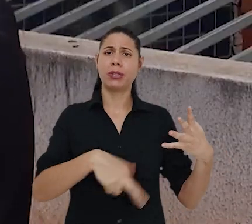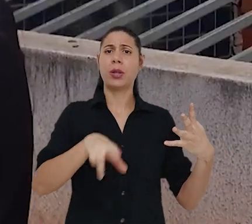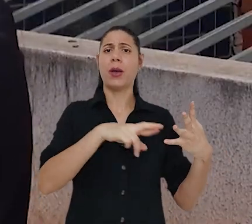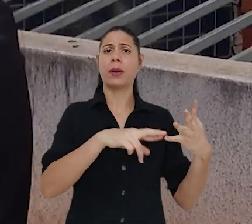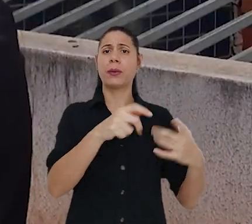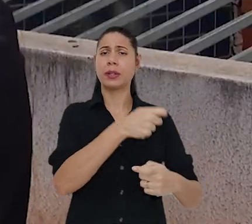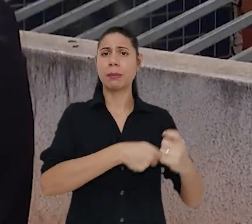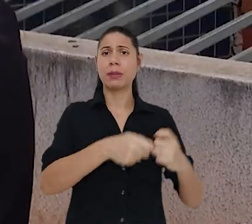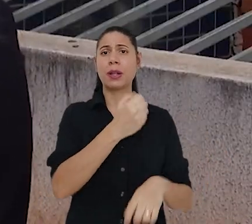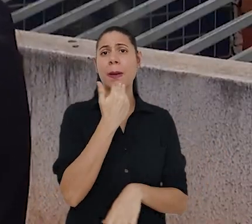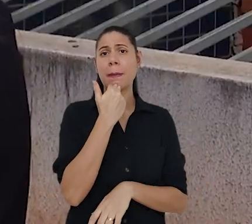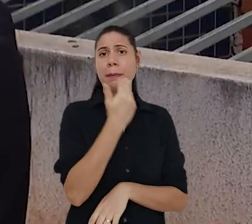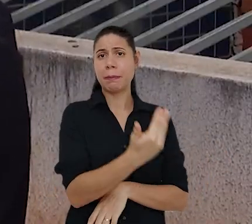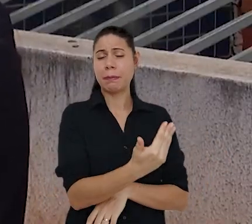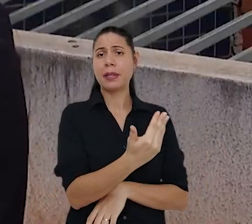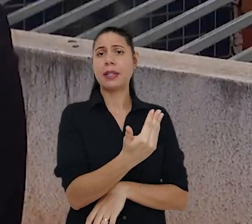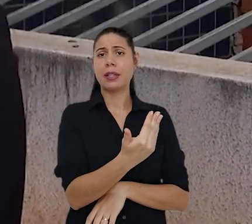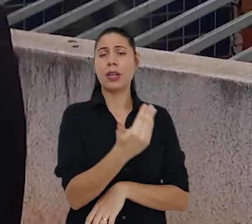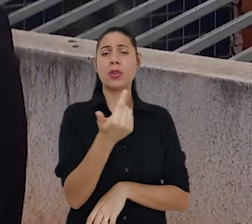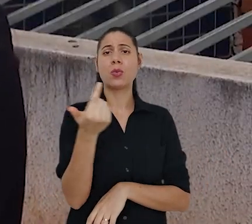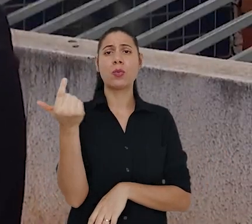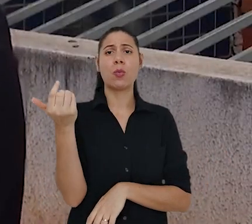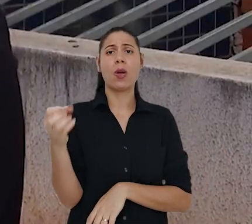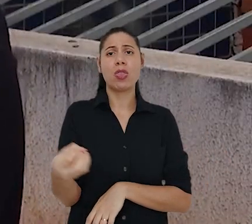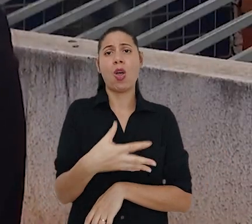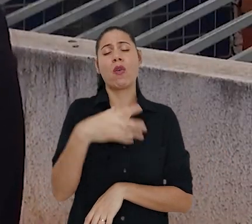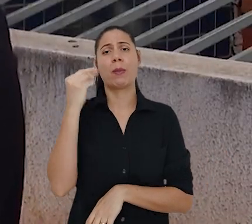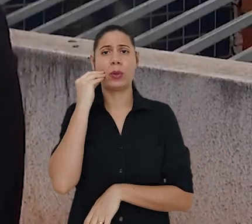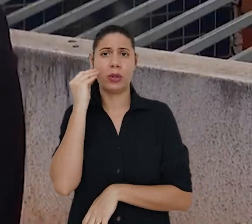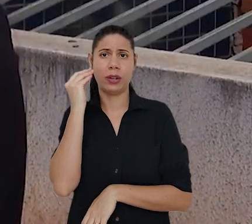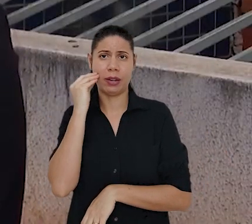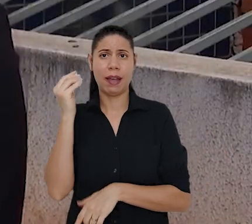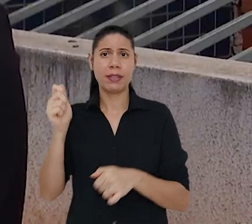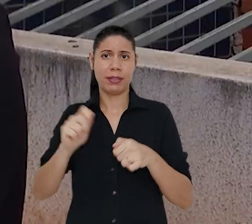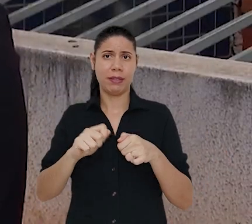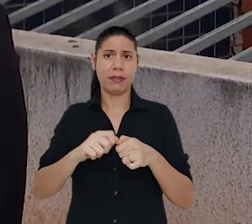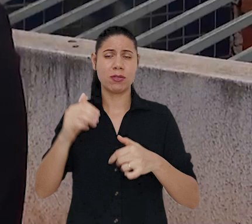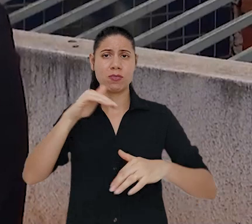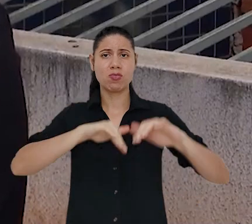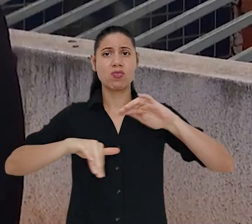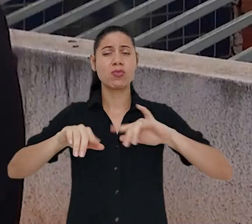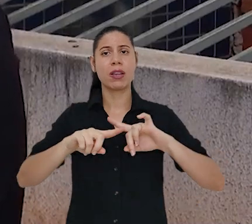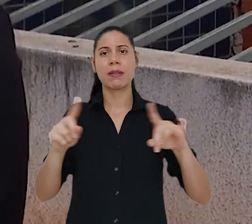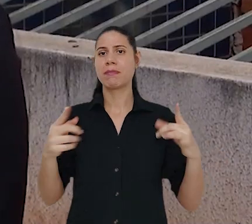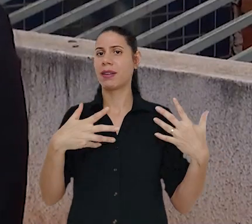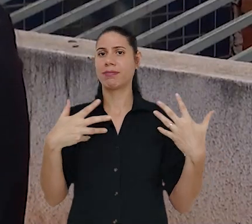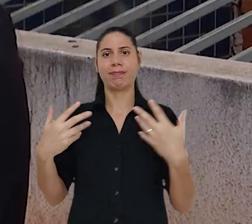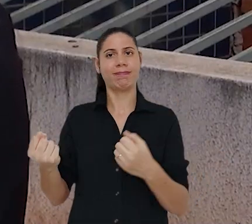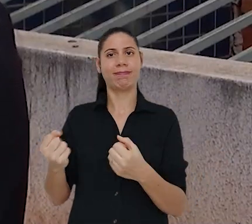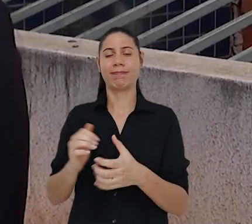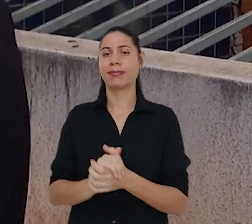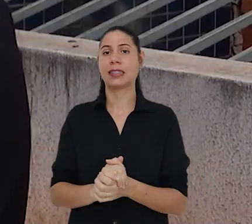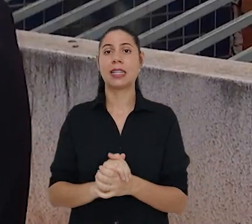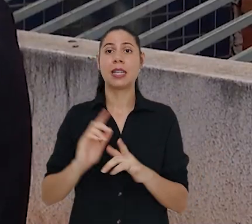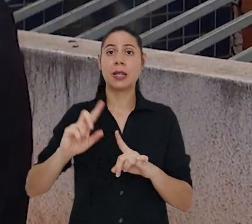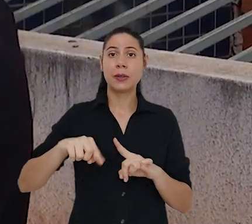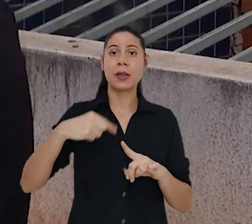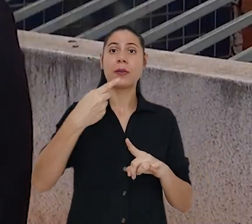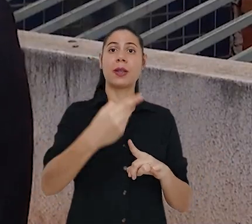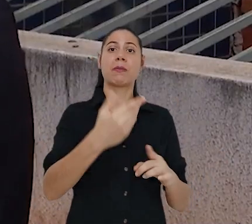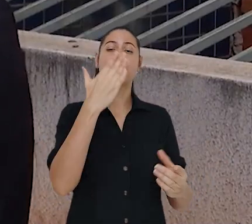recurso administrativo, solicitando uma nova oportunidade de realizar o teste, mas só que foi negado.